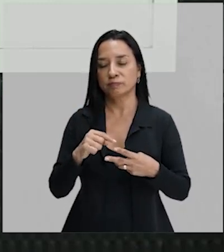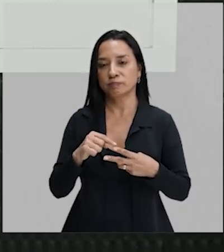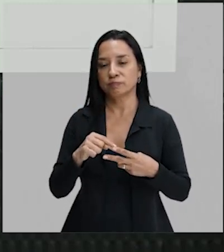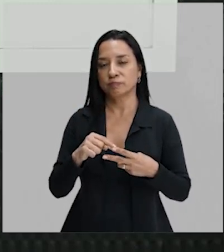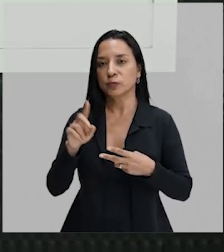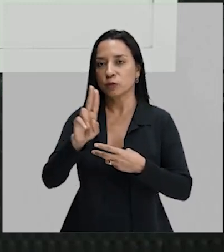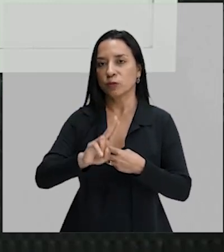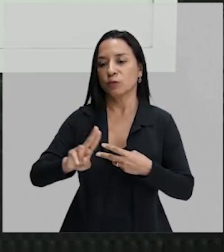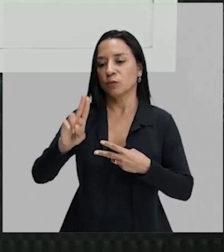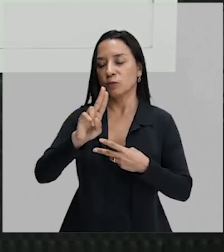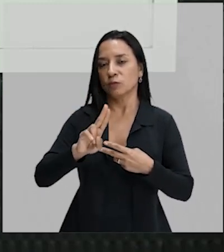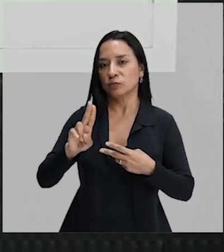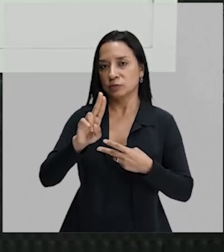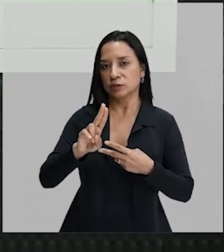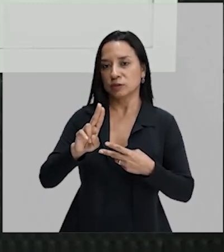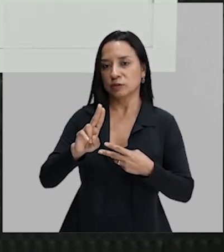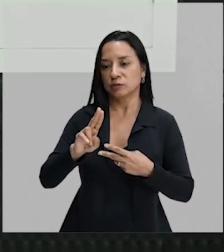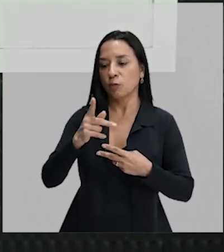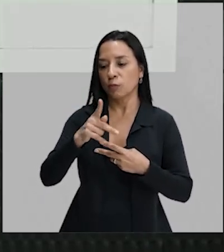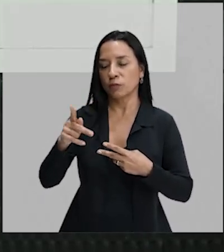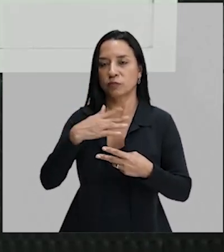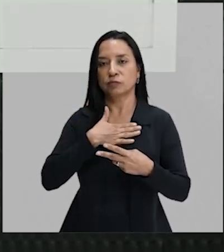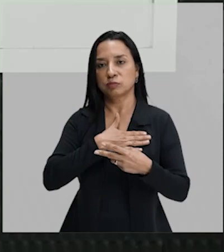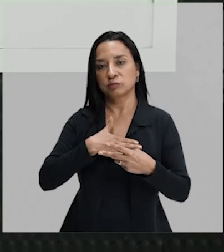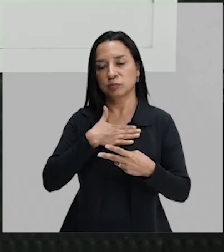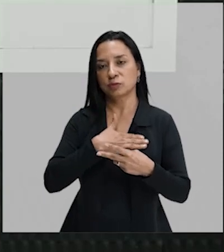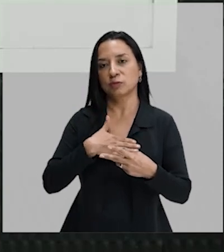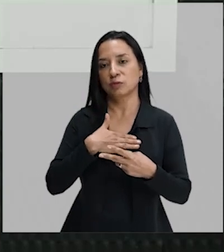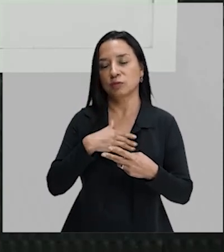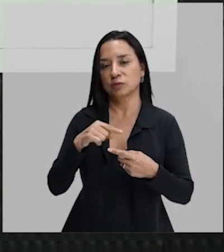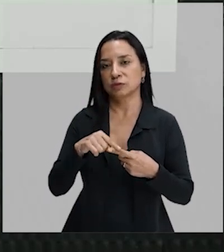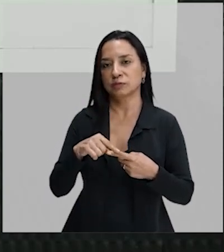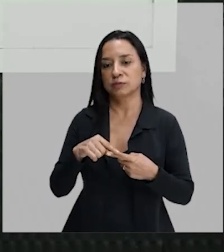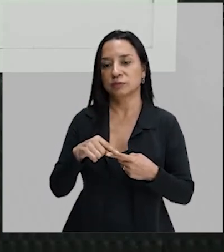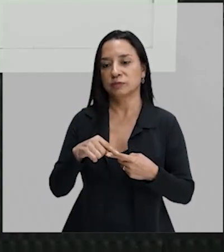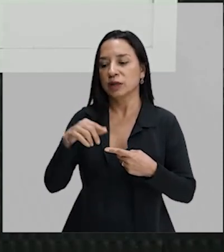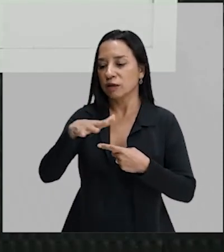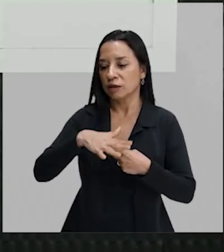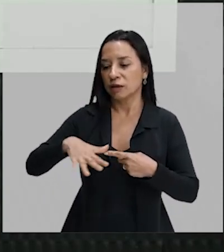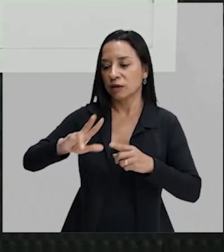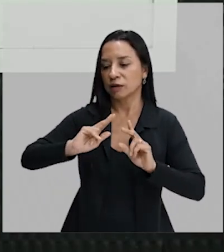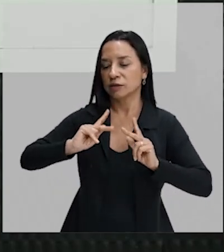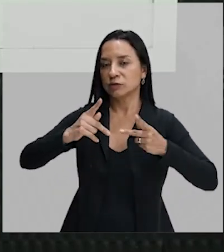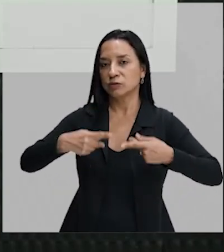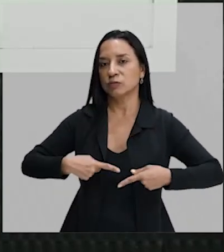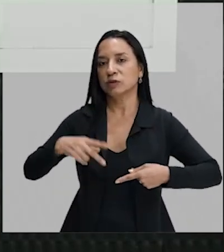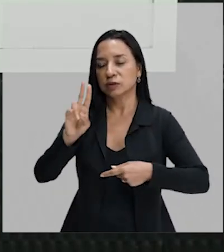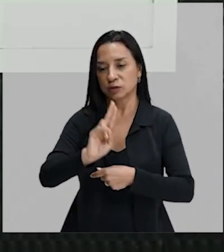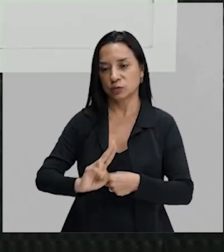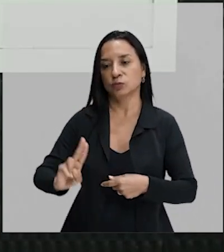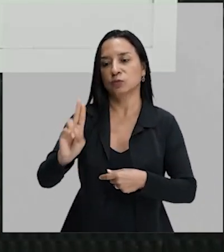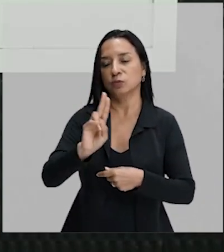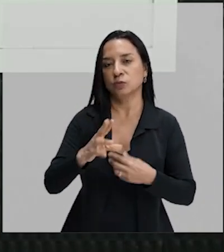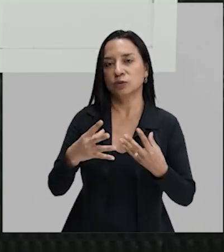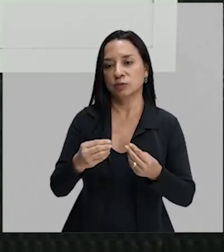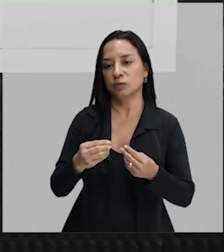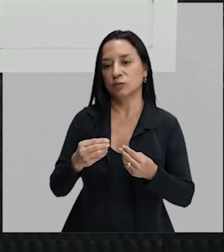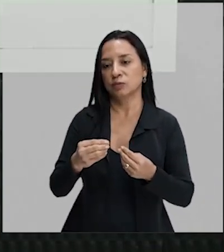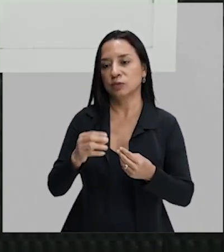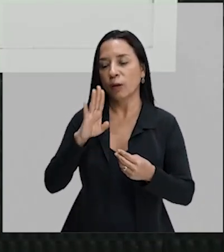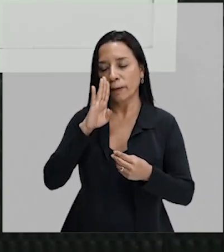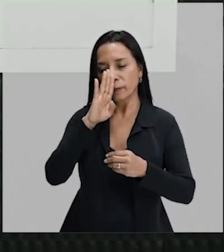muito utilizado, eu gosto muito. A área de humanas ela utiliza muito, principalmente em